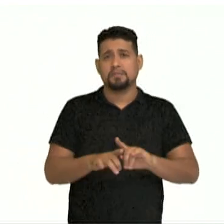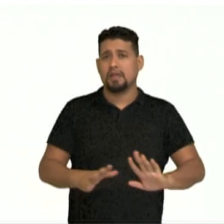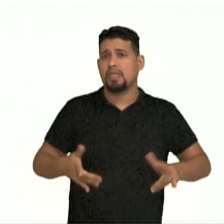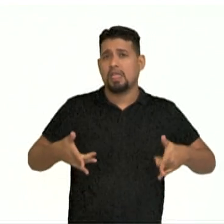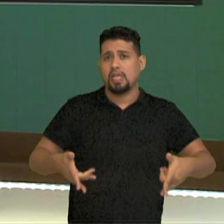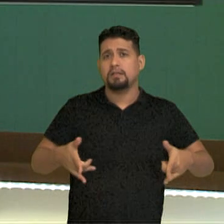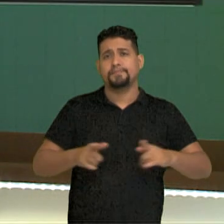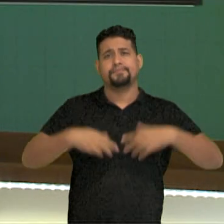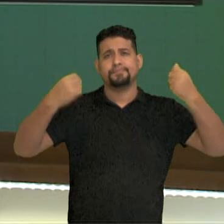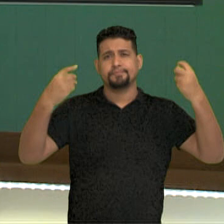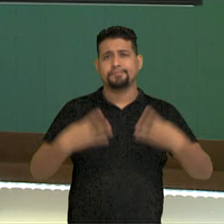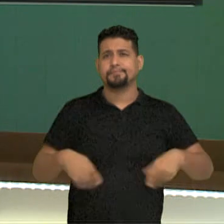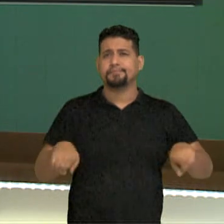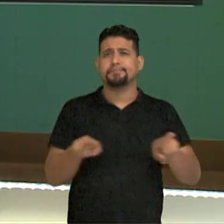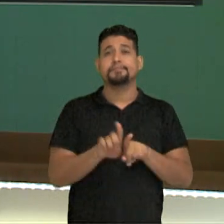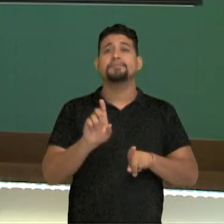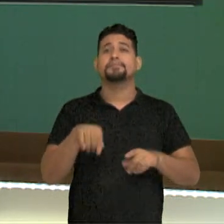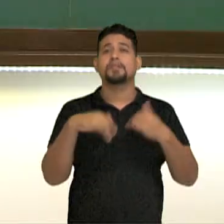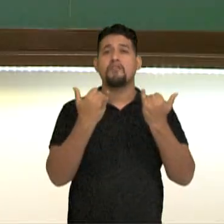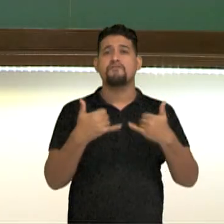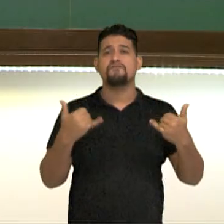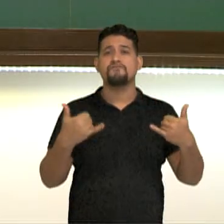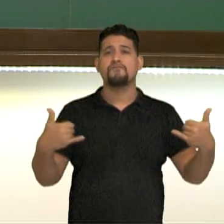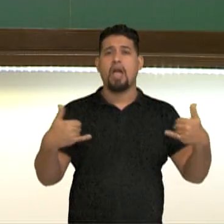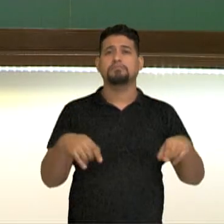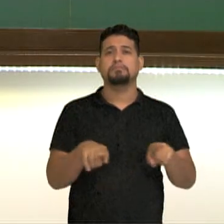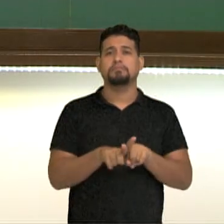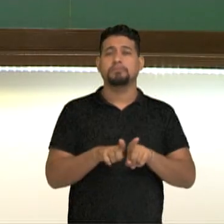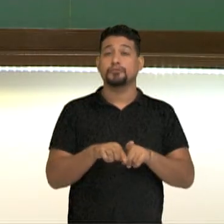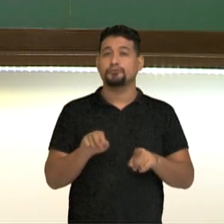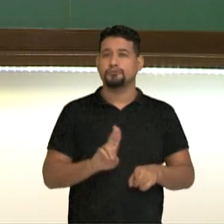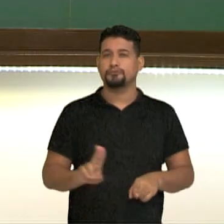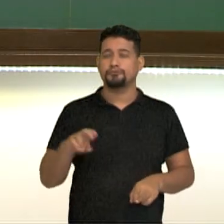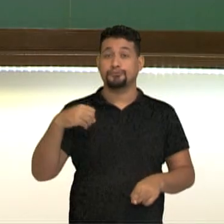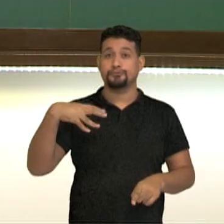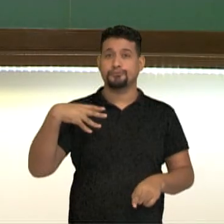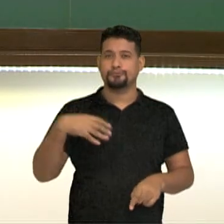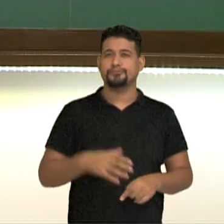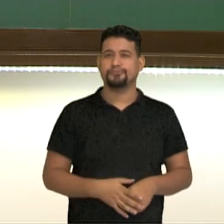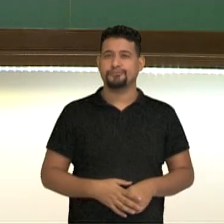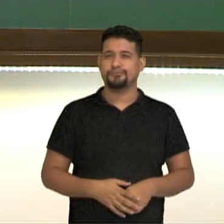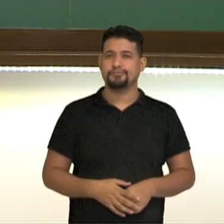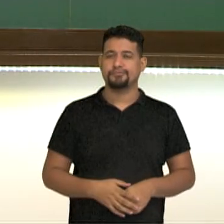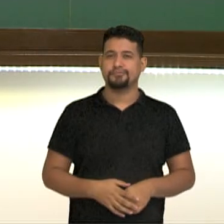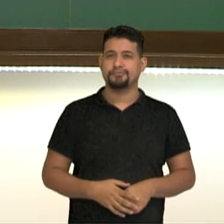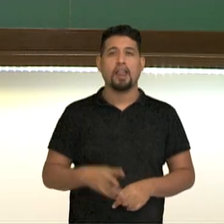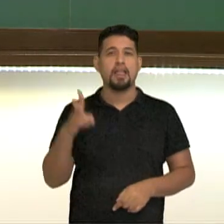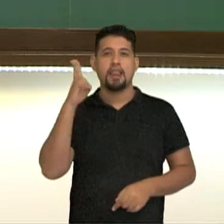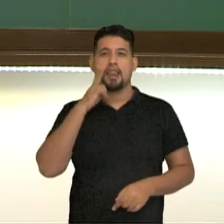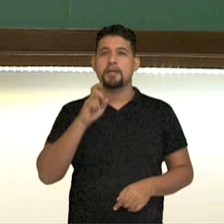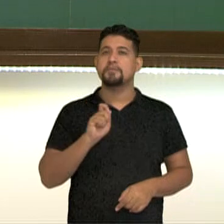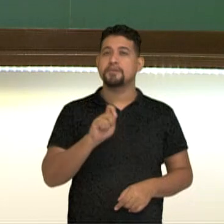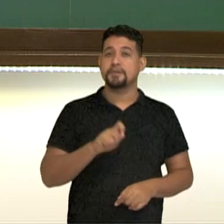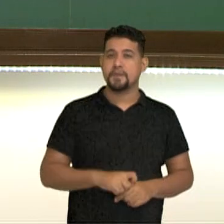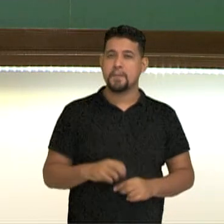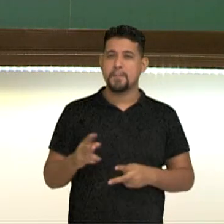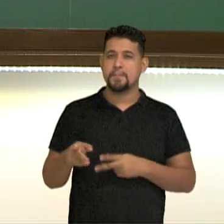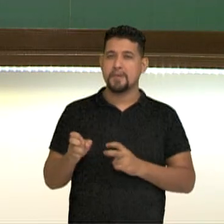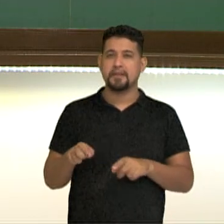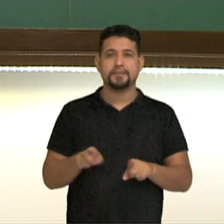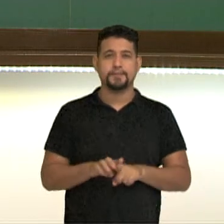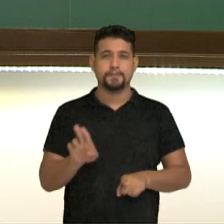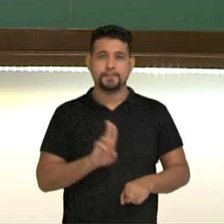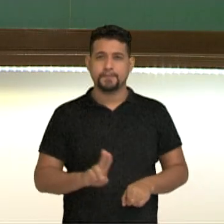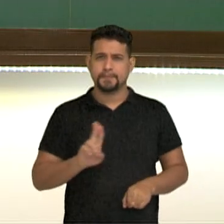pouquinho da fiação, a fiação de luz, né? Pessoal, lembre-se, olha a aplicação tanto